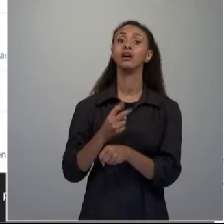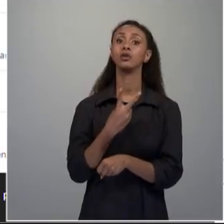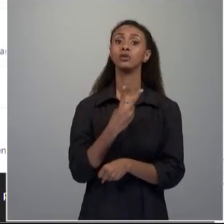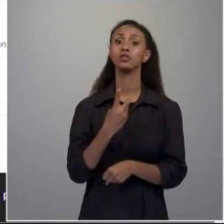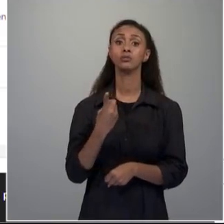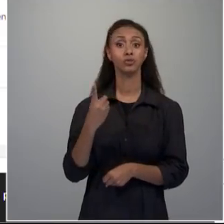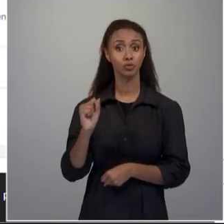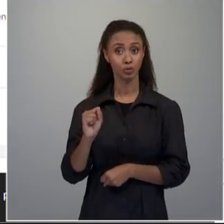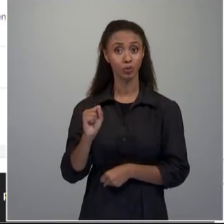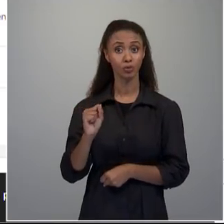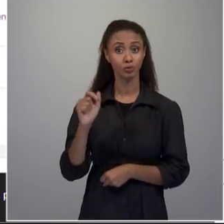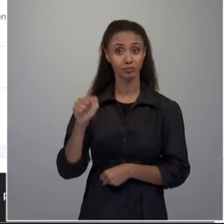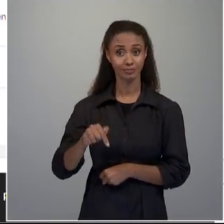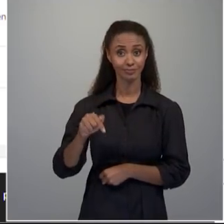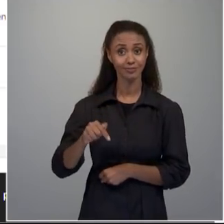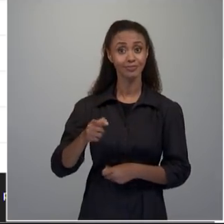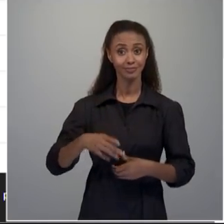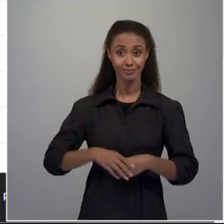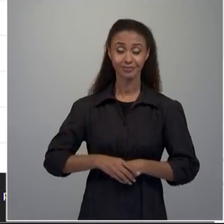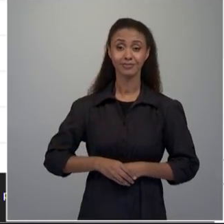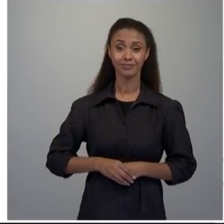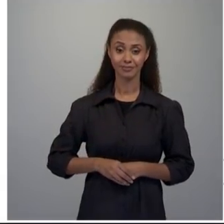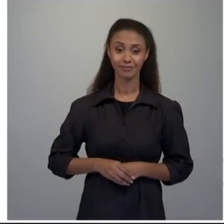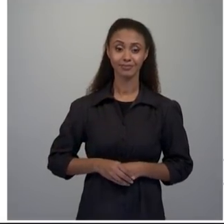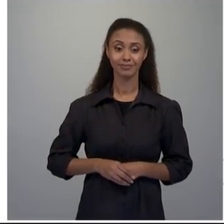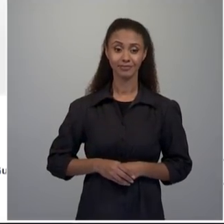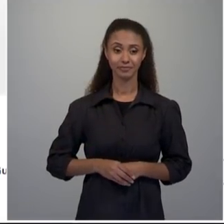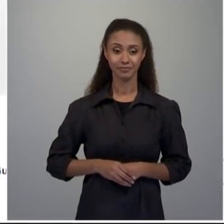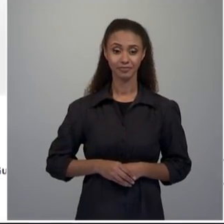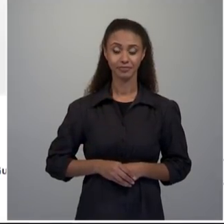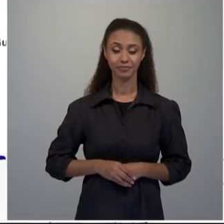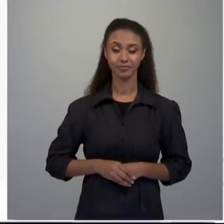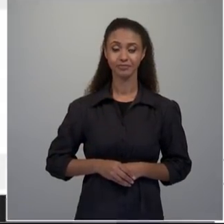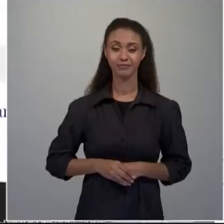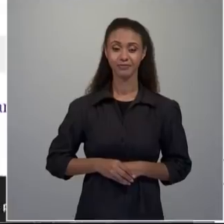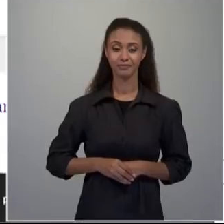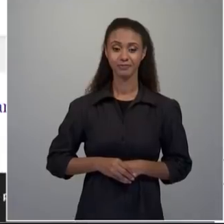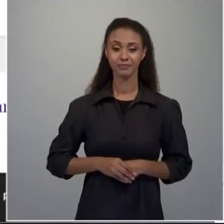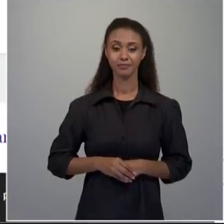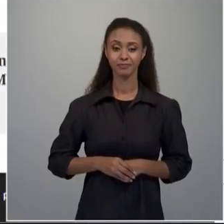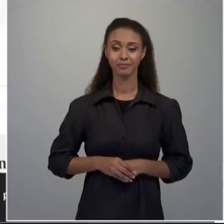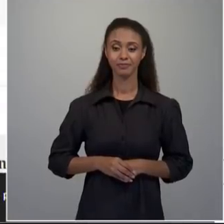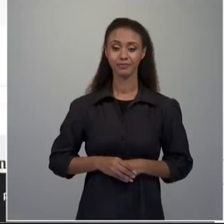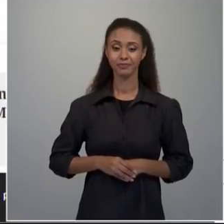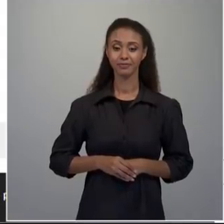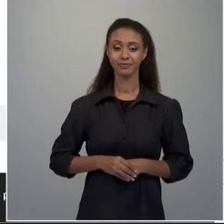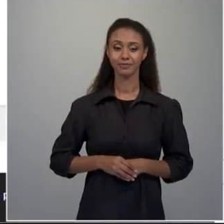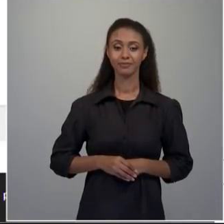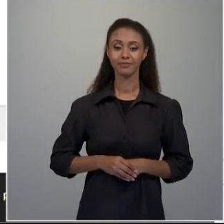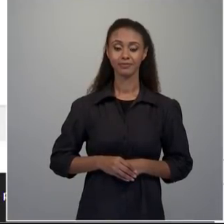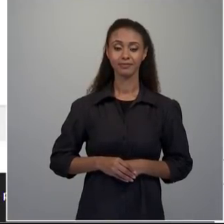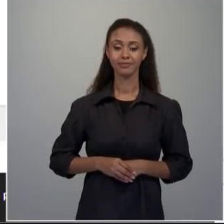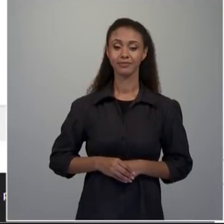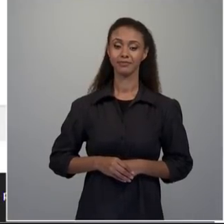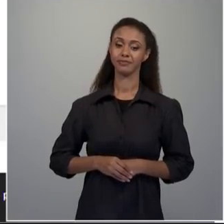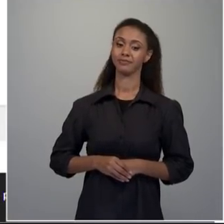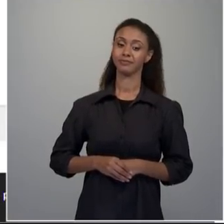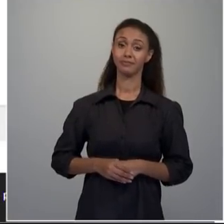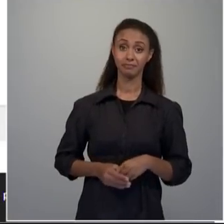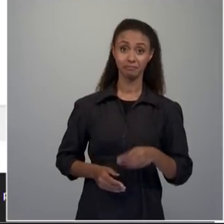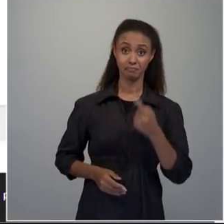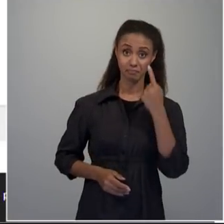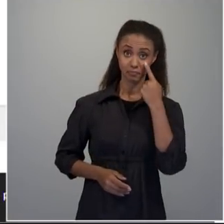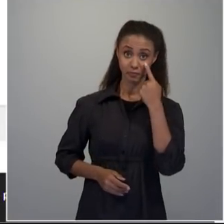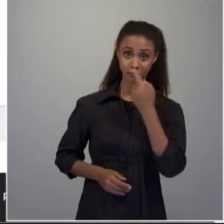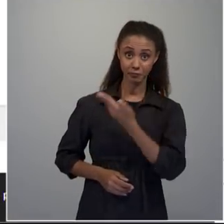não ver o que vai dar pra gente em abril é aí tem que a gente tem que olhar nota vendo